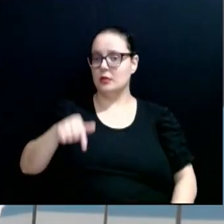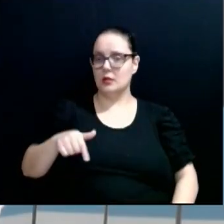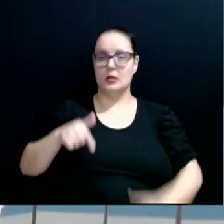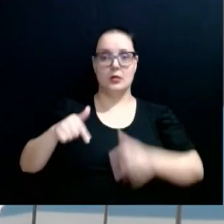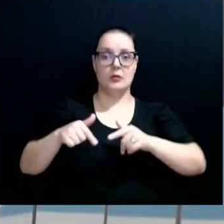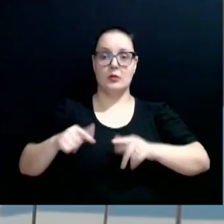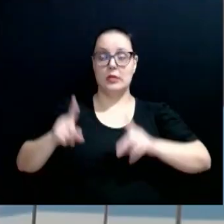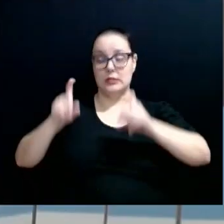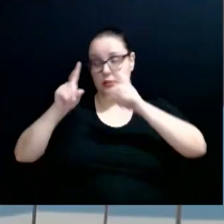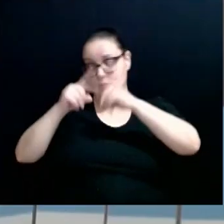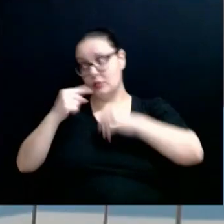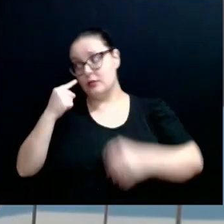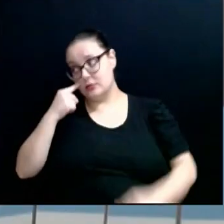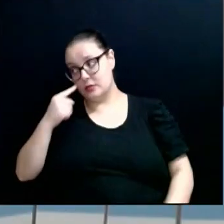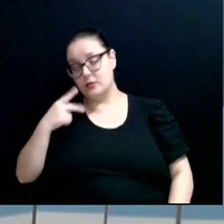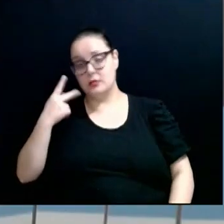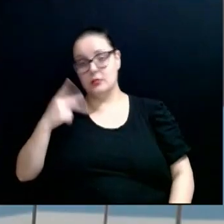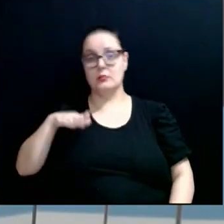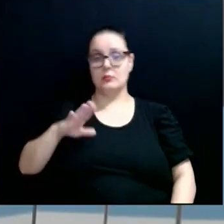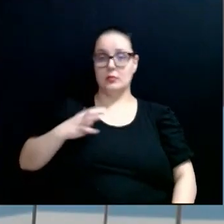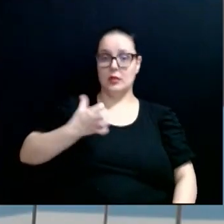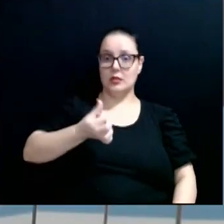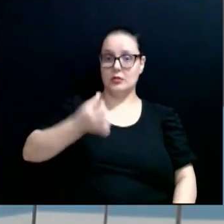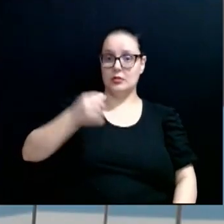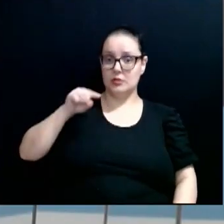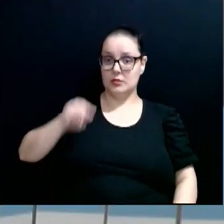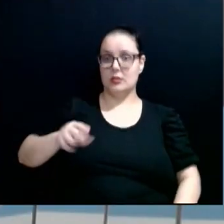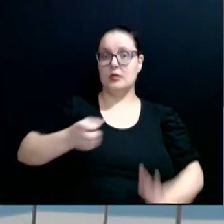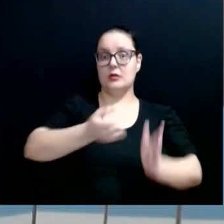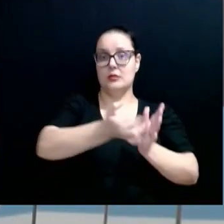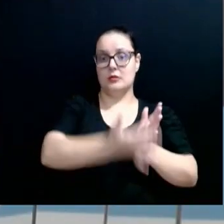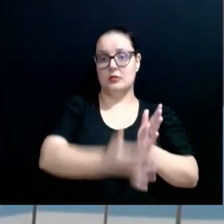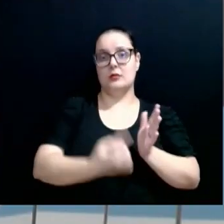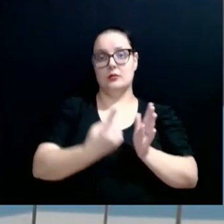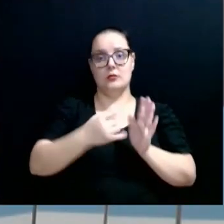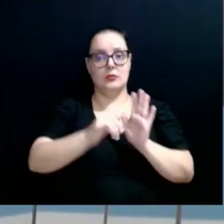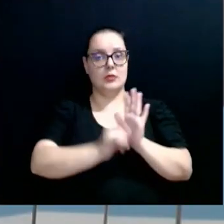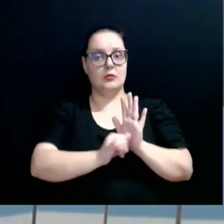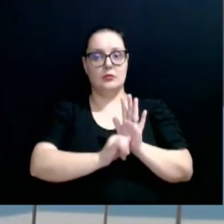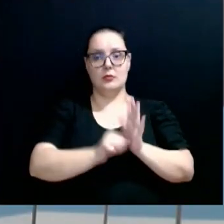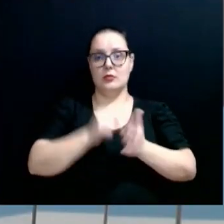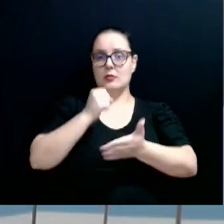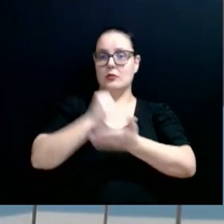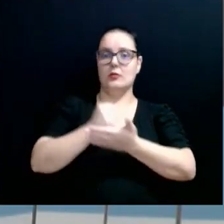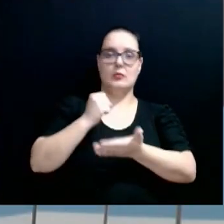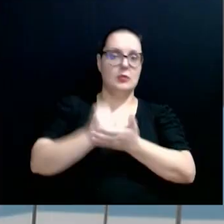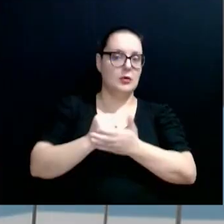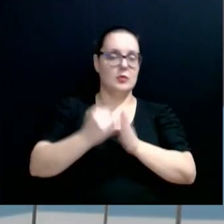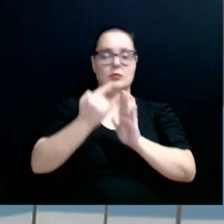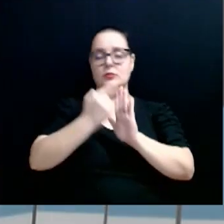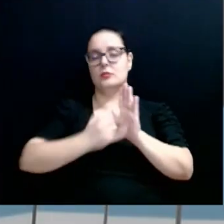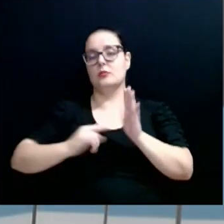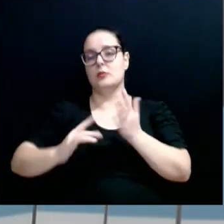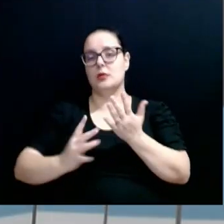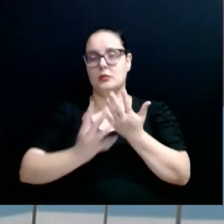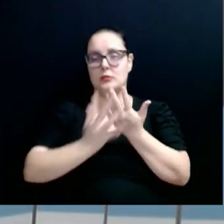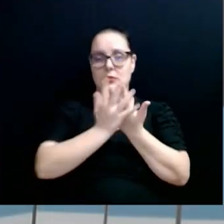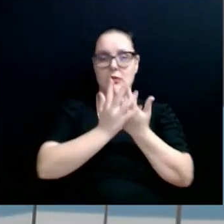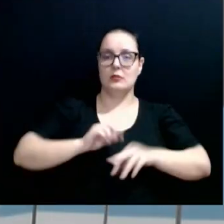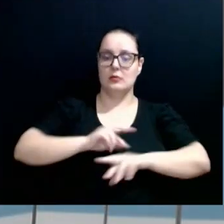vereador? Mais de 6.000 folhas tem o edital, né? O contrato, os documentos anexos, muitas